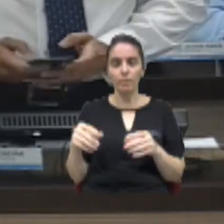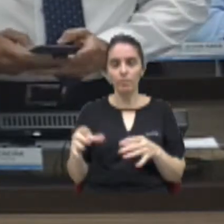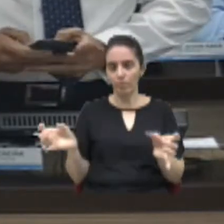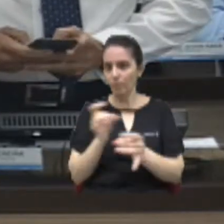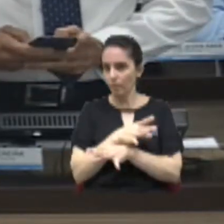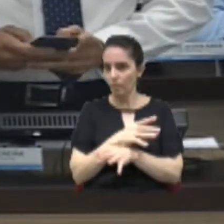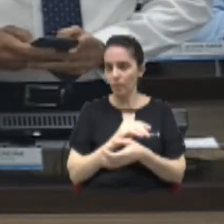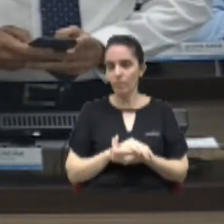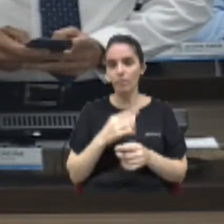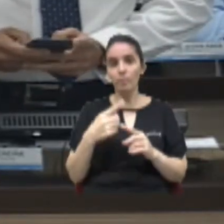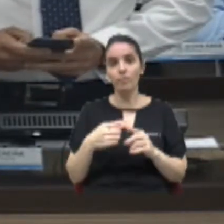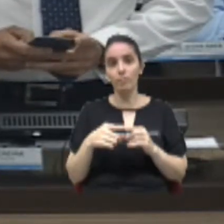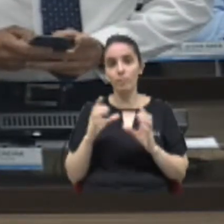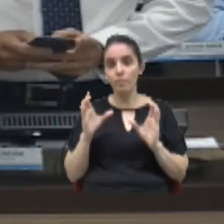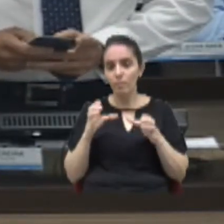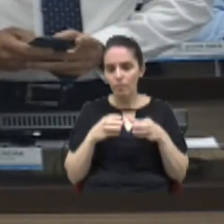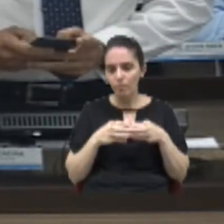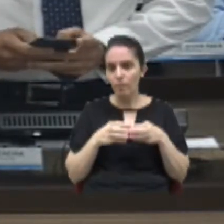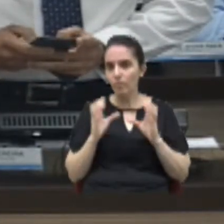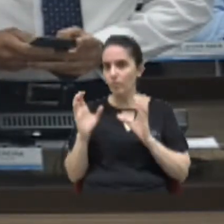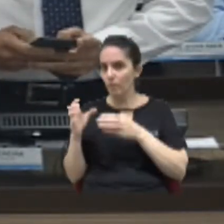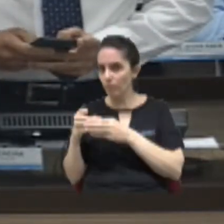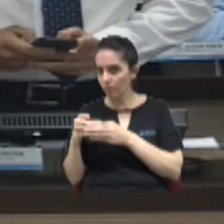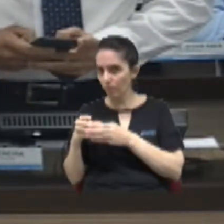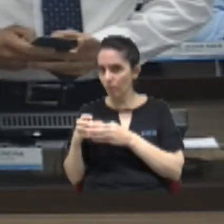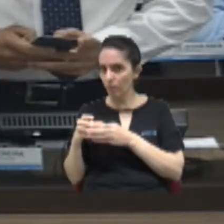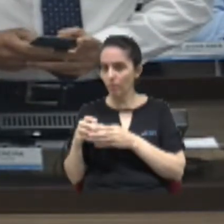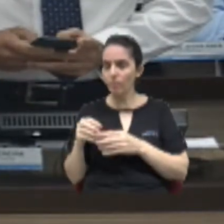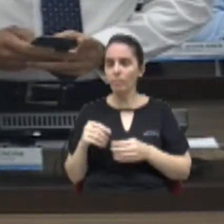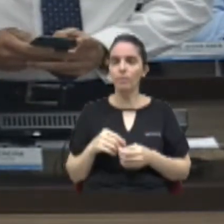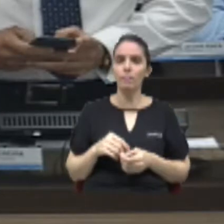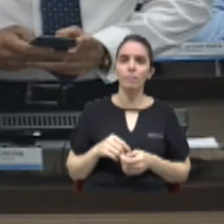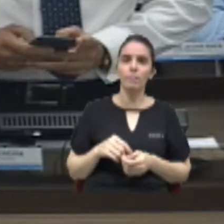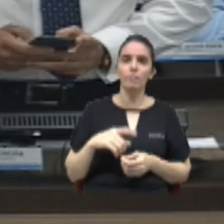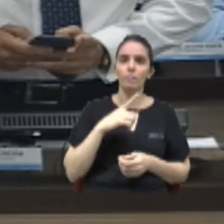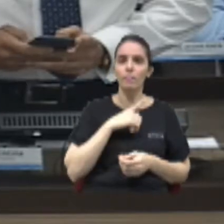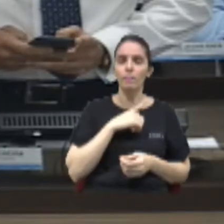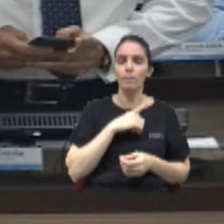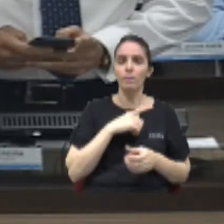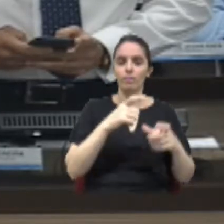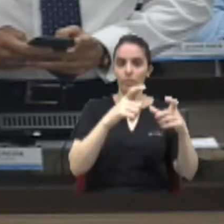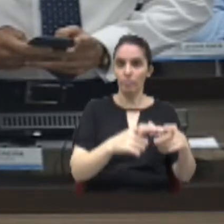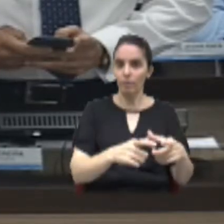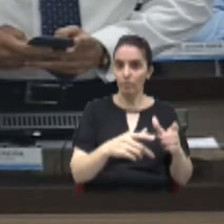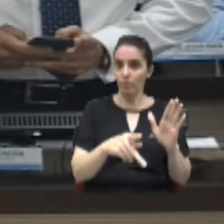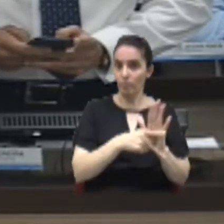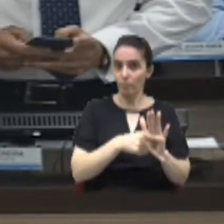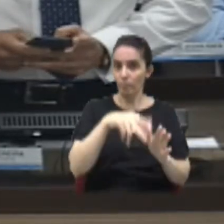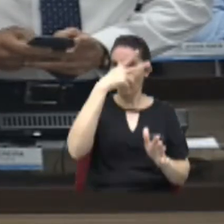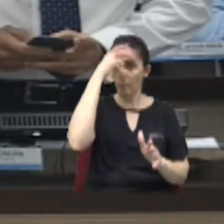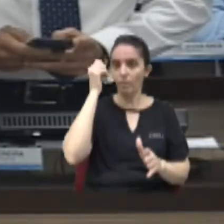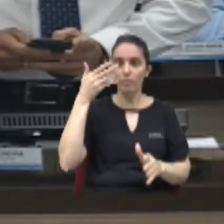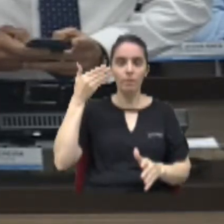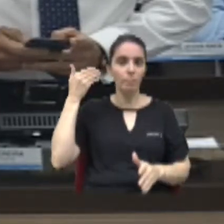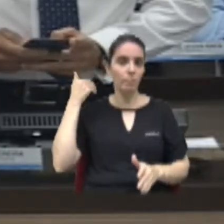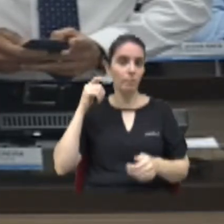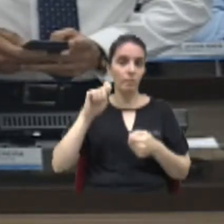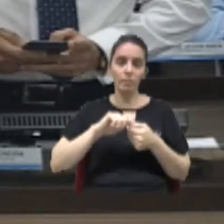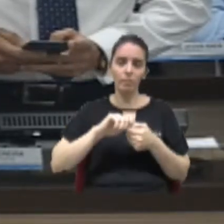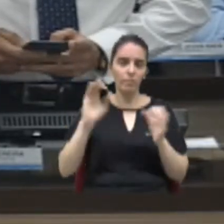presidente, nobres pares, público que nos acompanha, corroborar com as palavras aqui do meu correligionário, vereador Anderson